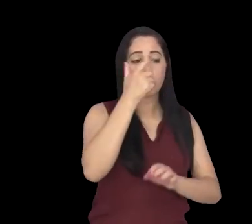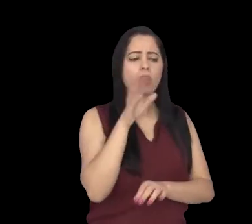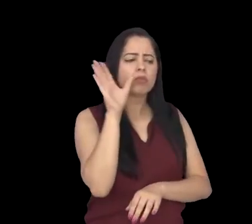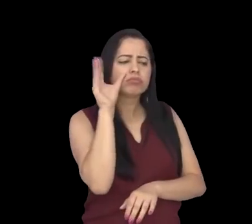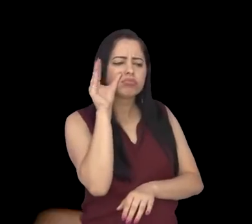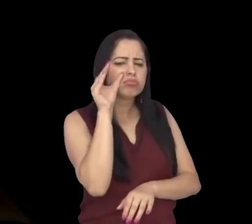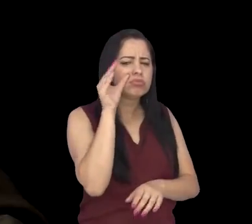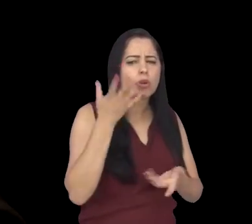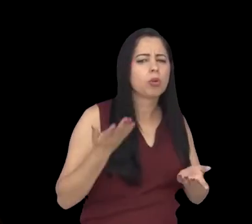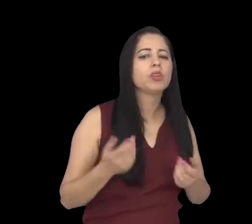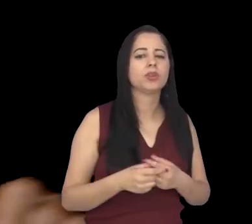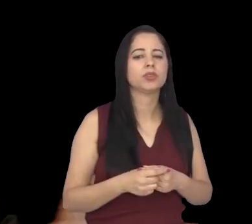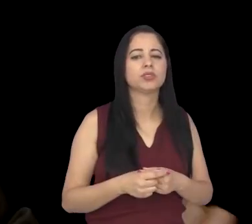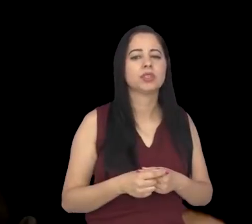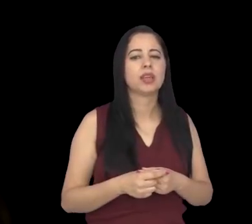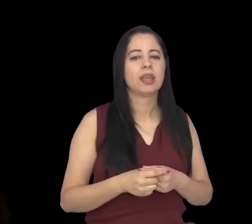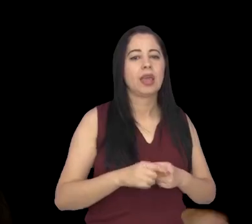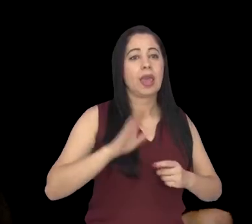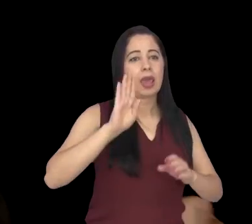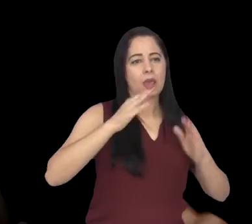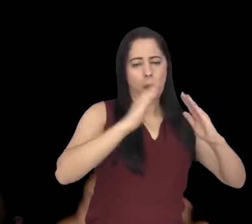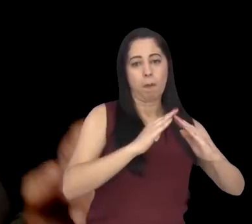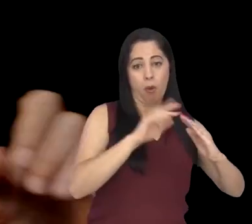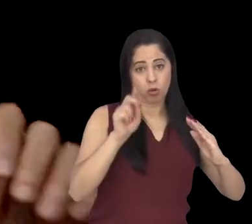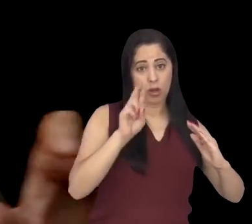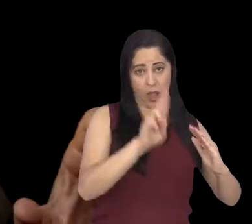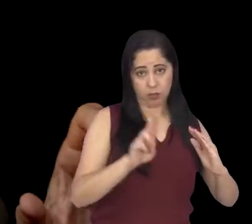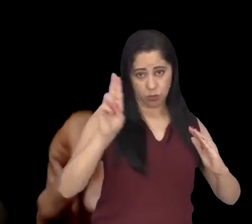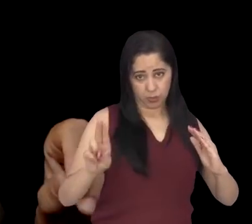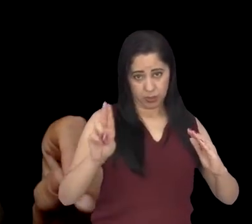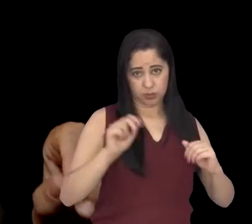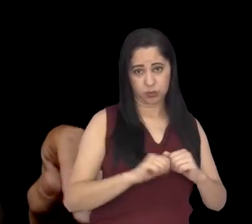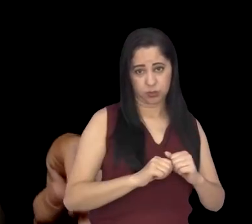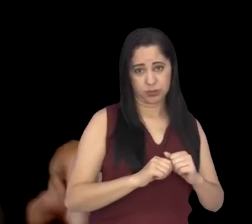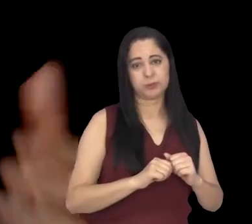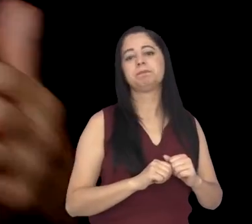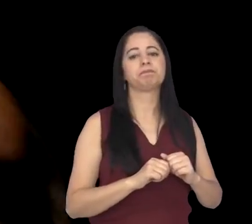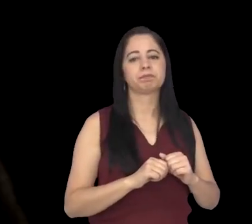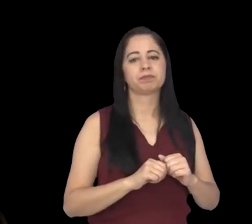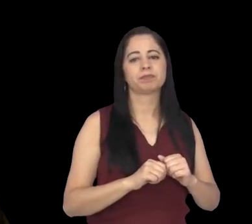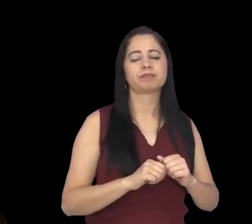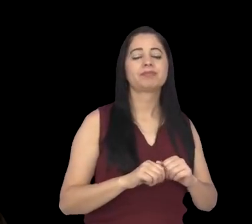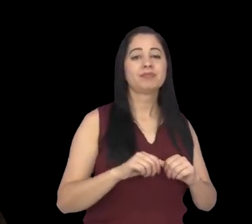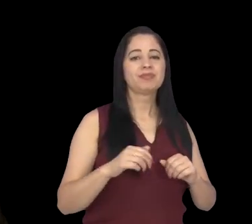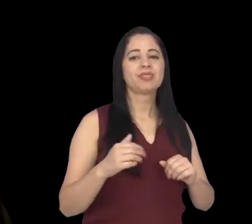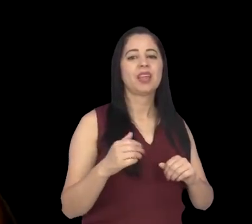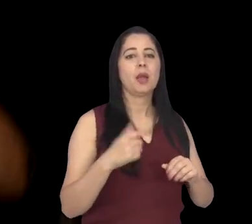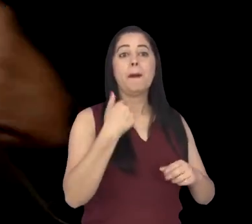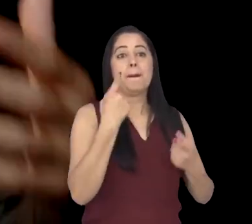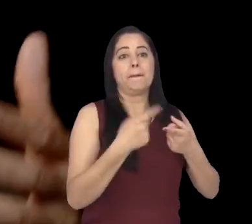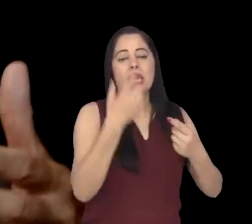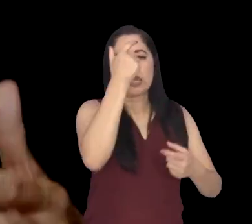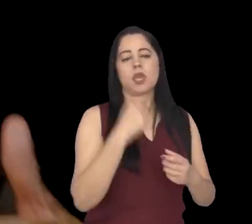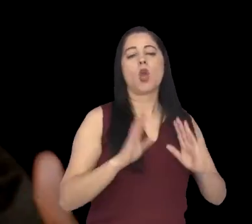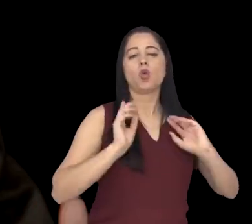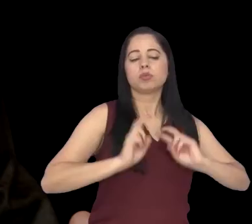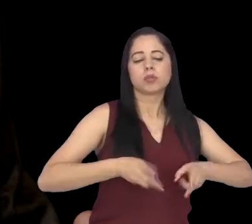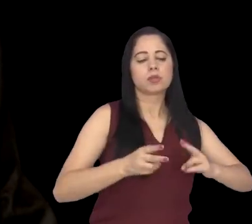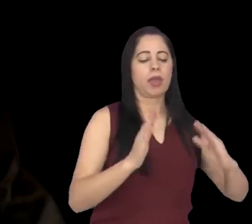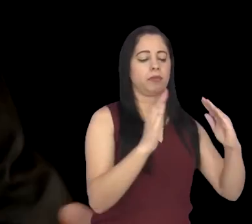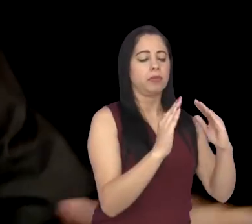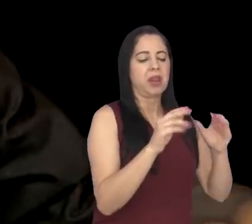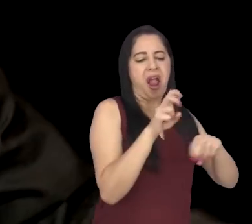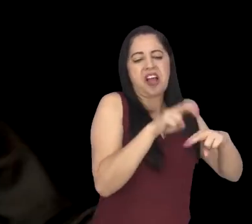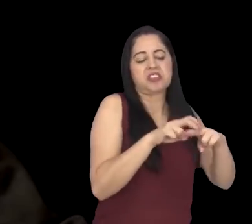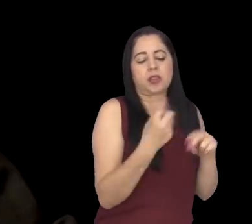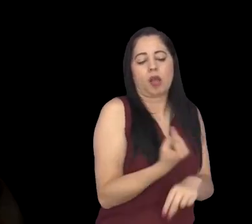muito curioso, por quê? Eu morava na Urbanova ainda, tinha o Cafofo do Osama, que me chamavam assim, brincando que eu ficava isolado lá.